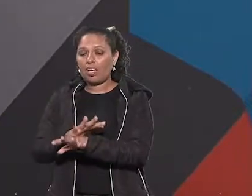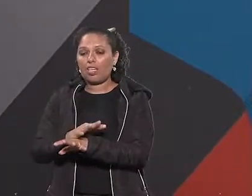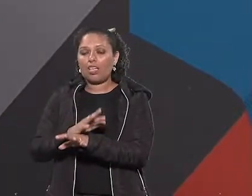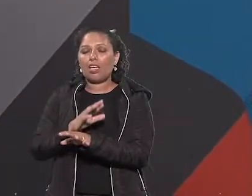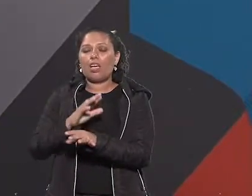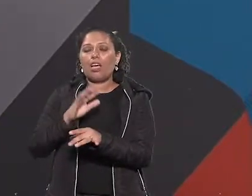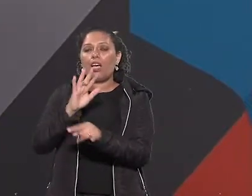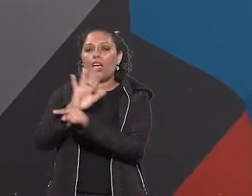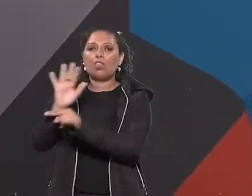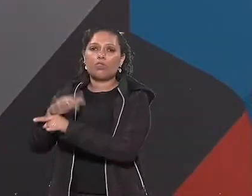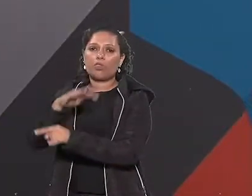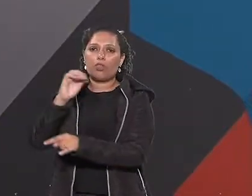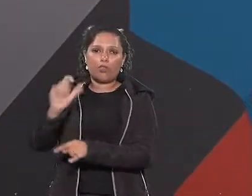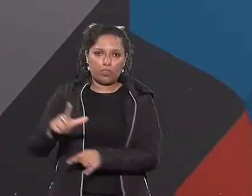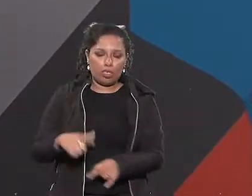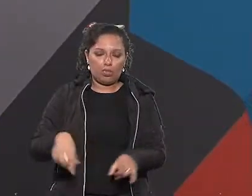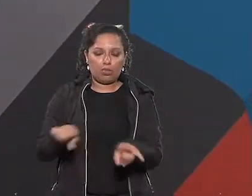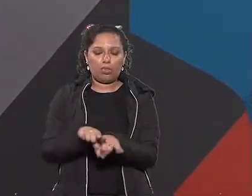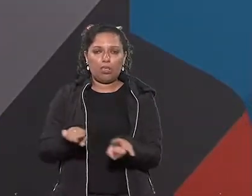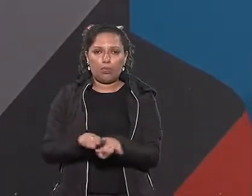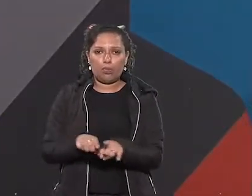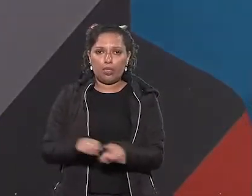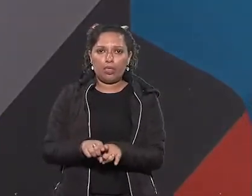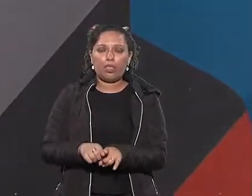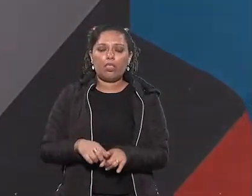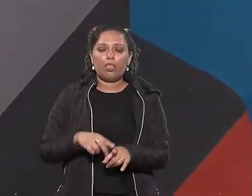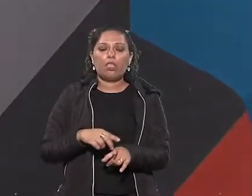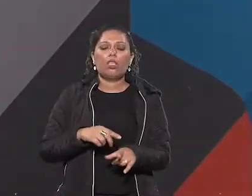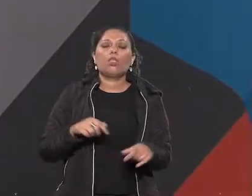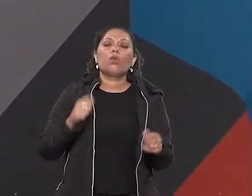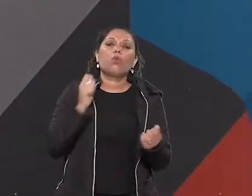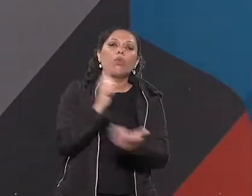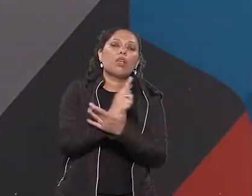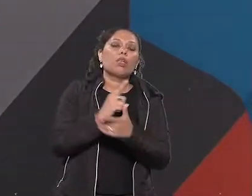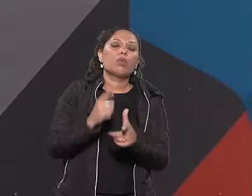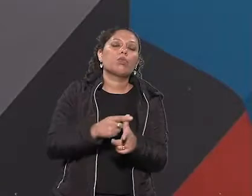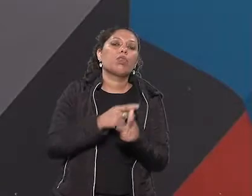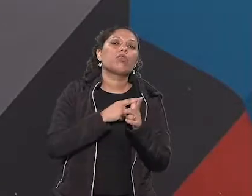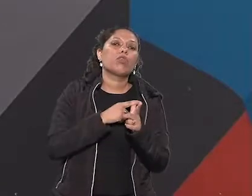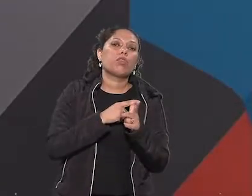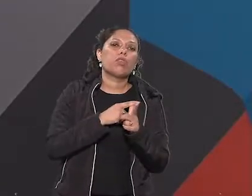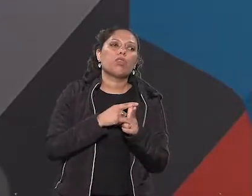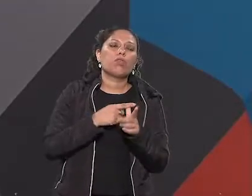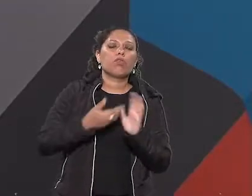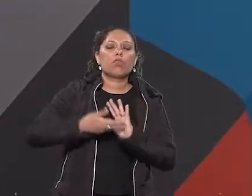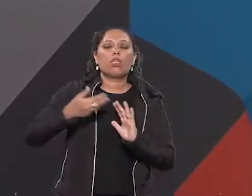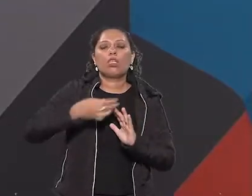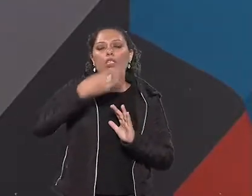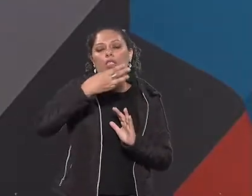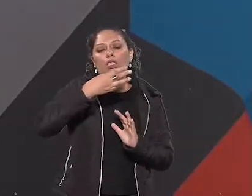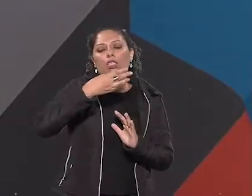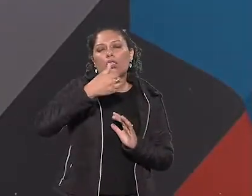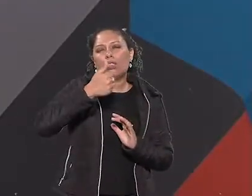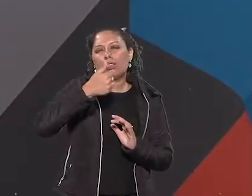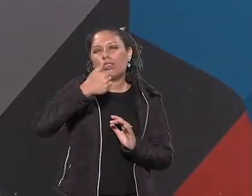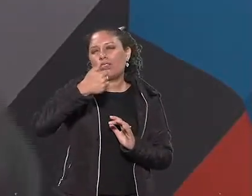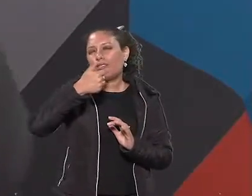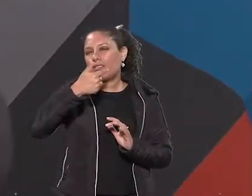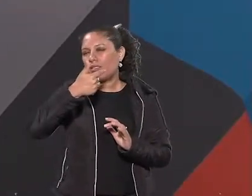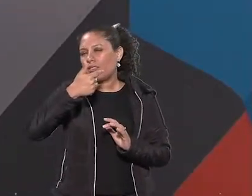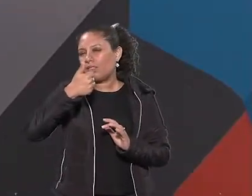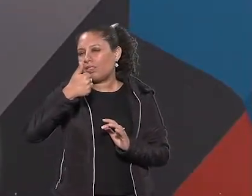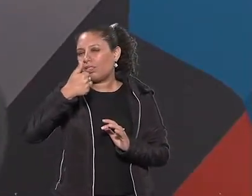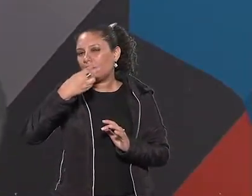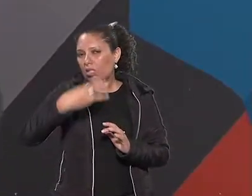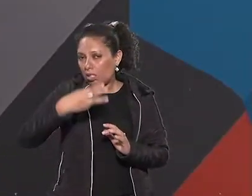mais gradual. Você tem que expurgar do pagamento da dívida 13 bilhões de reais que o